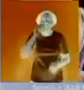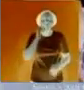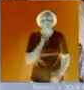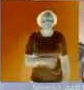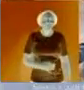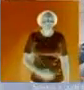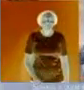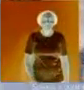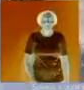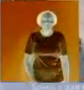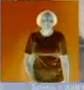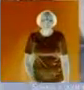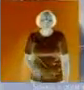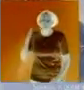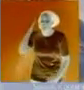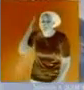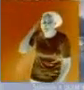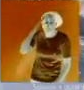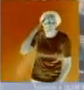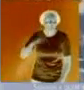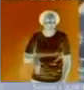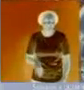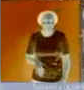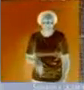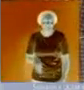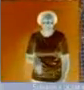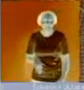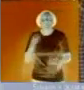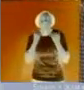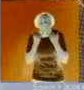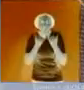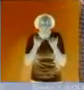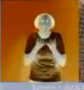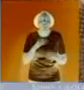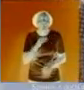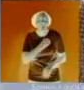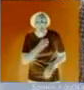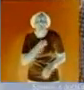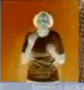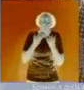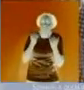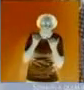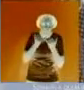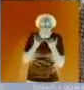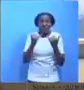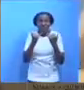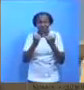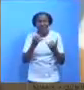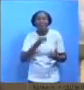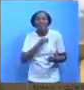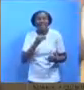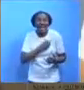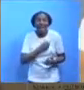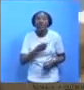pecado mortal. Mas eu vi, é pecado mortal. Eu testemunhei, é pecado mortal.